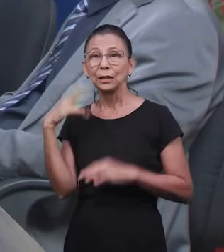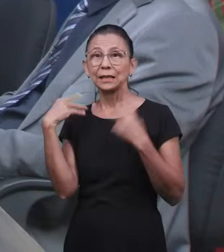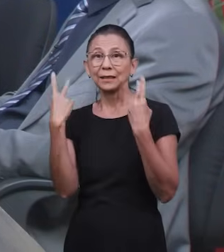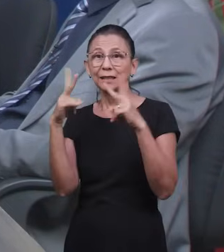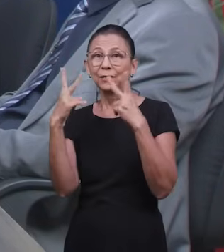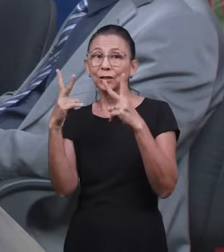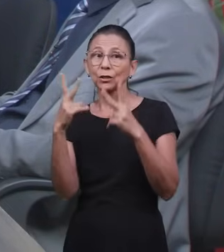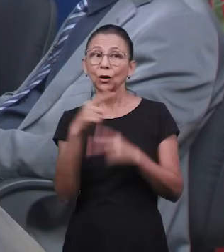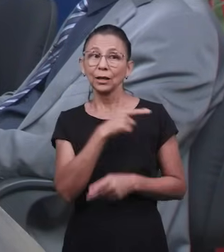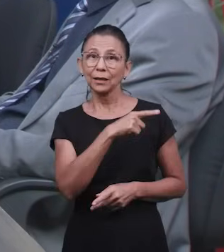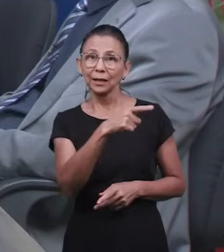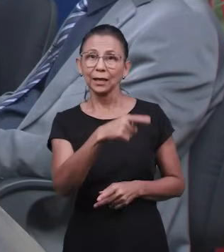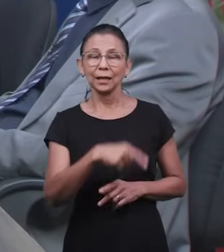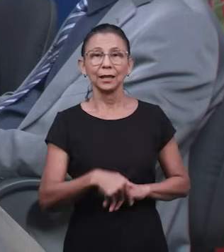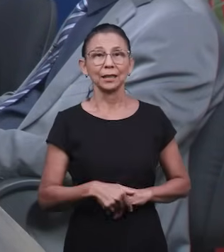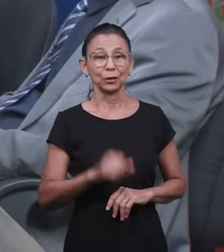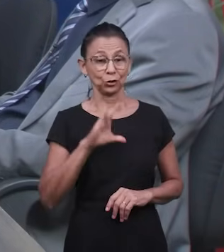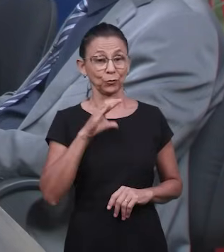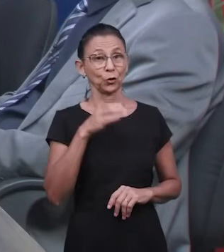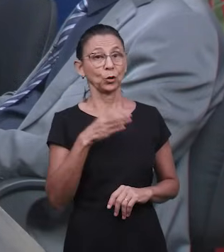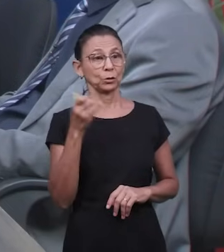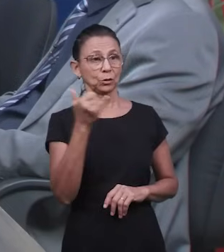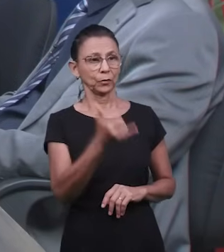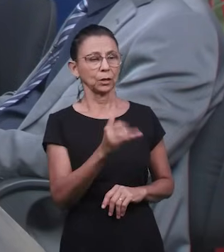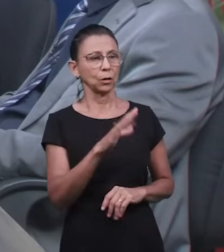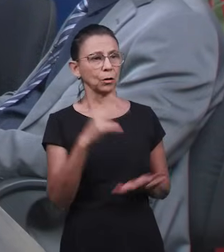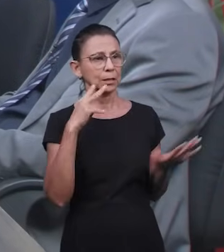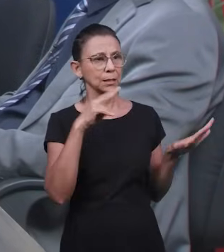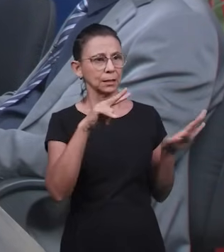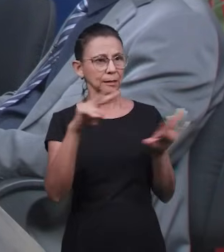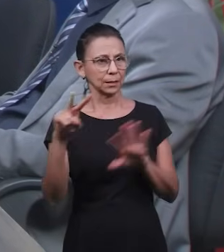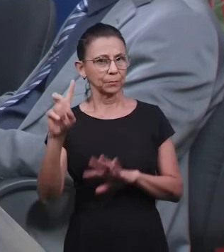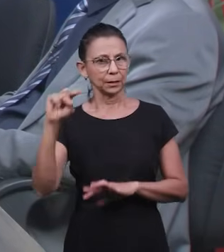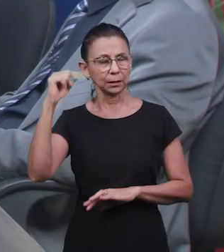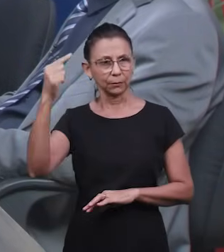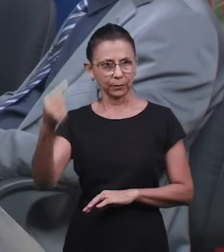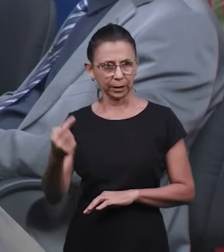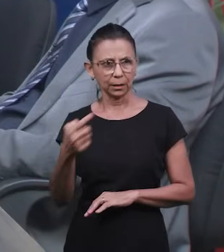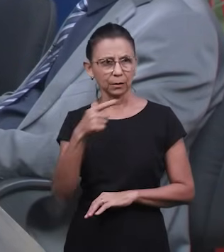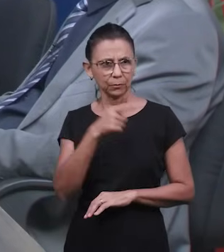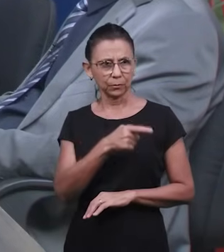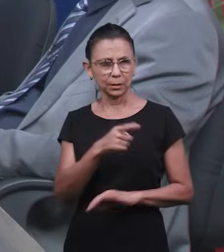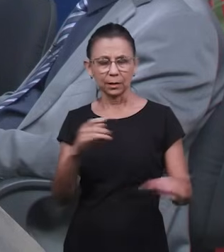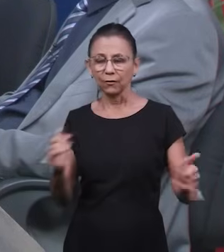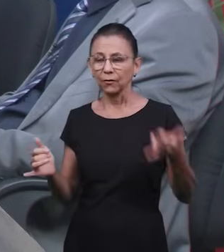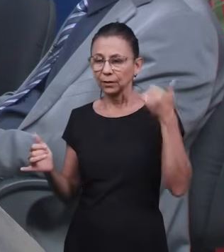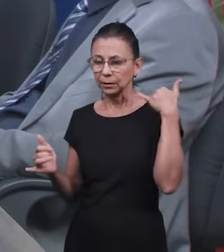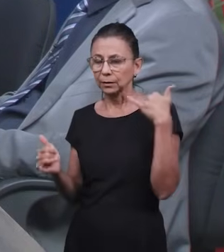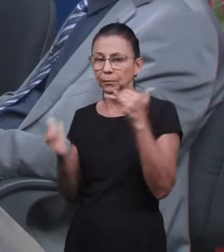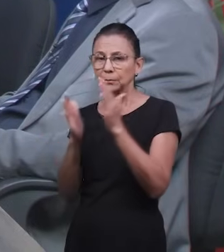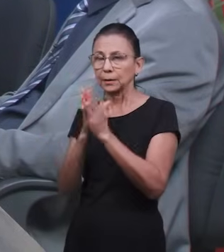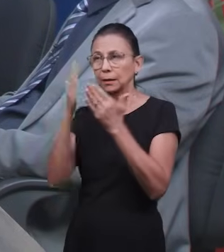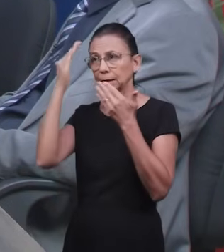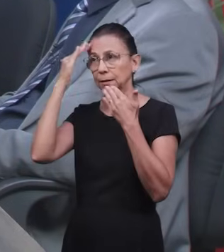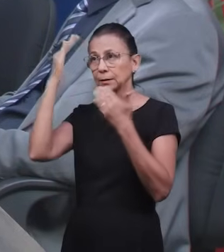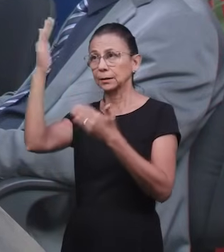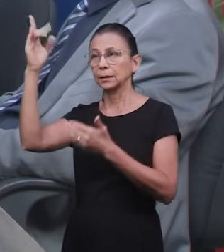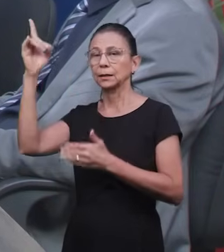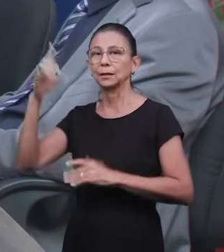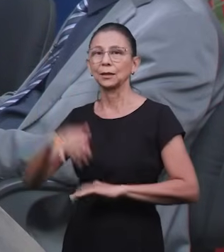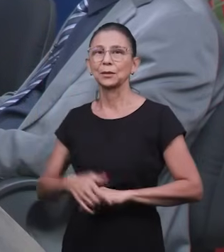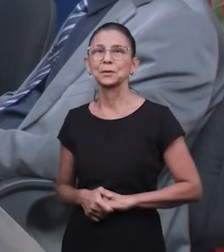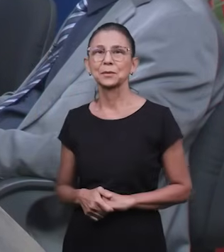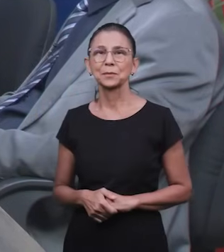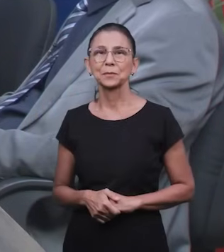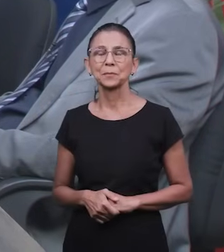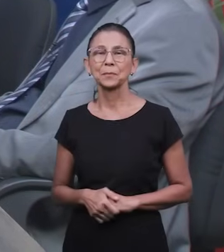fui até audacioso, né? Eu falei assim, olha, a semana que vem a senhora vai ligar para glorificar a Deus. Amém, pastor, eu creio.